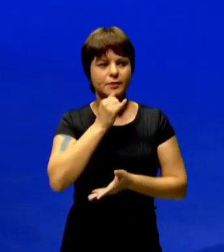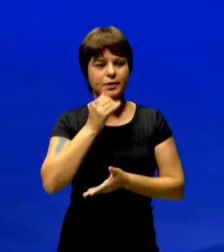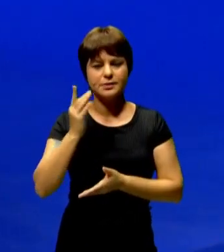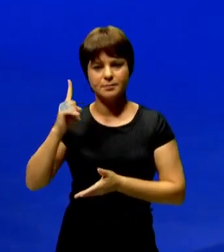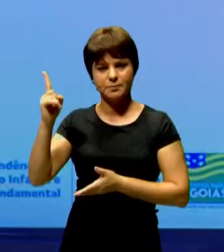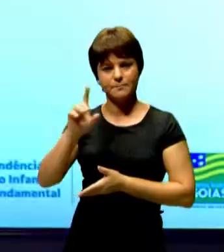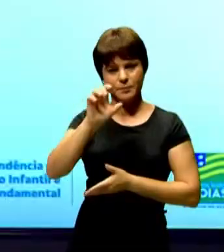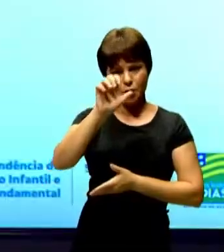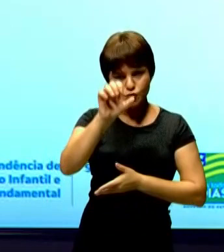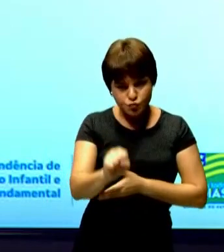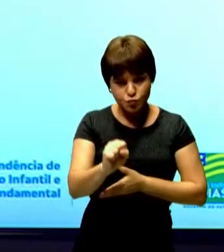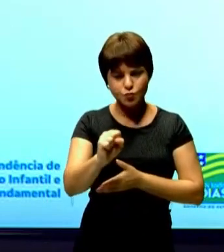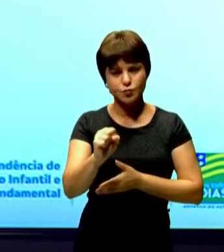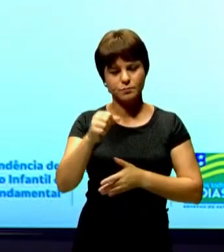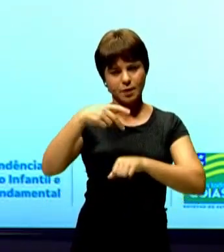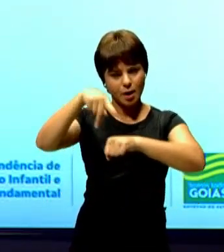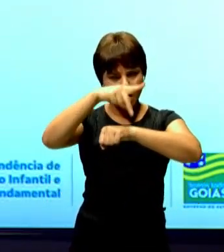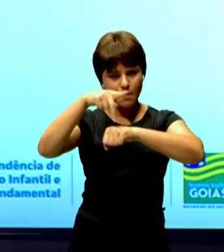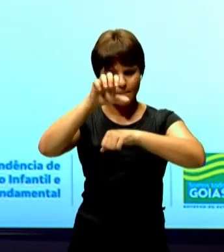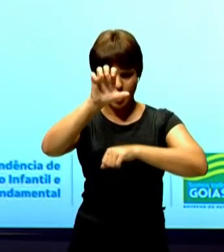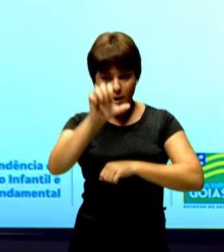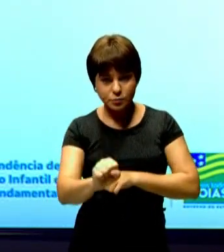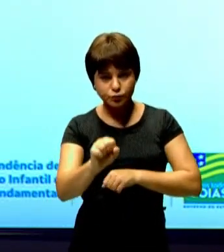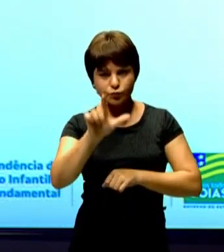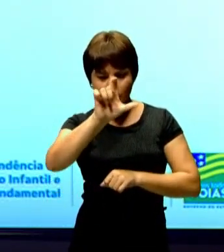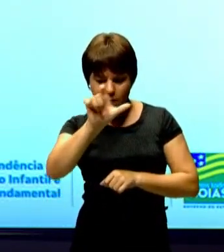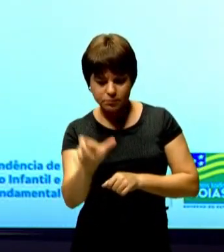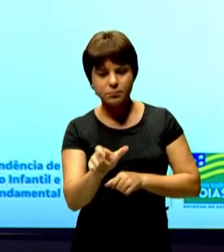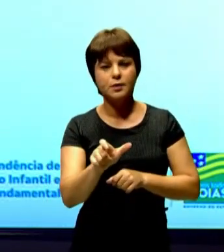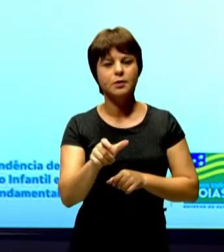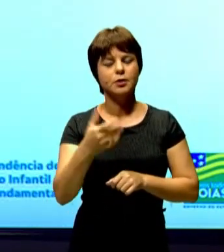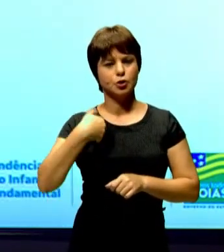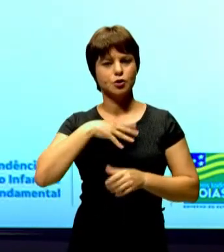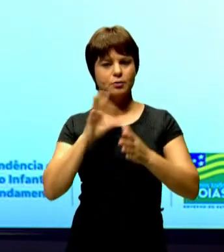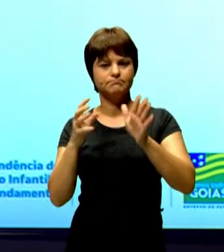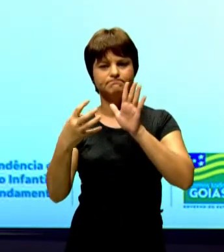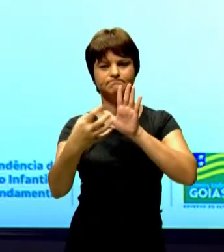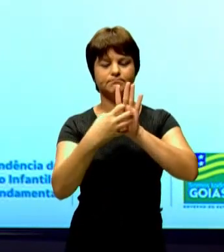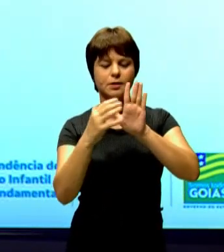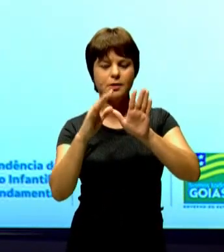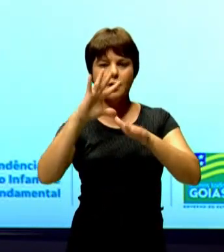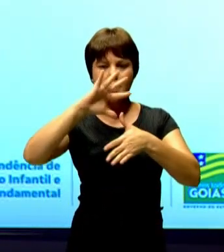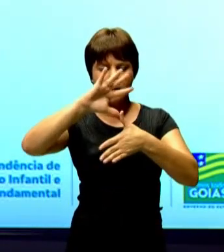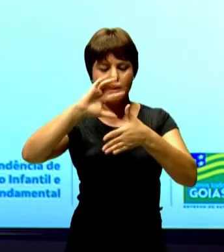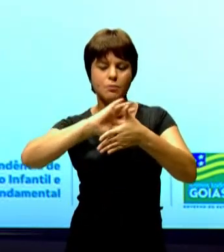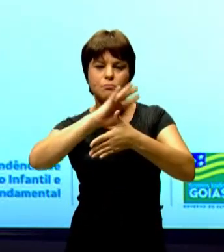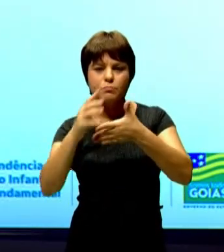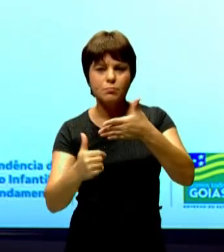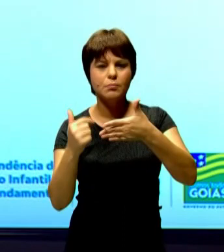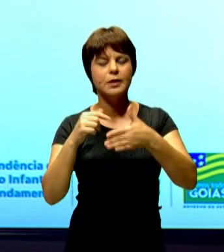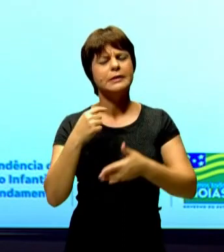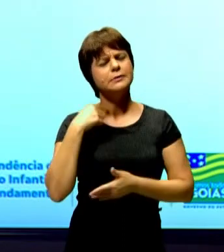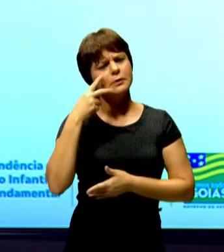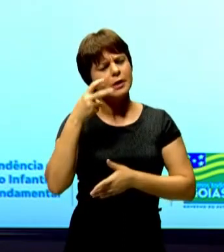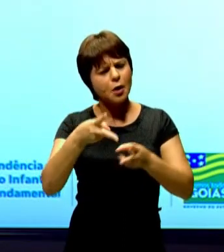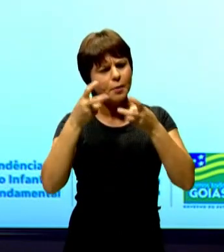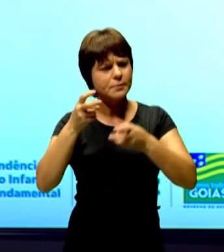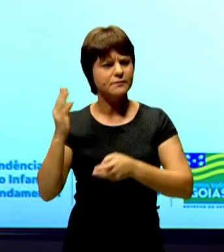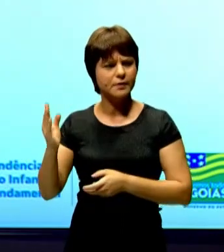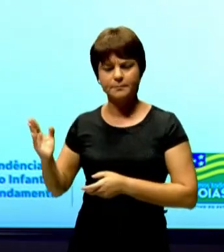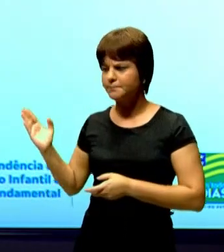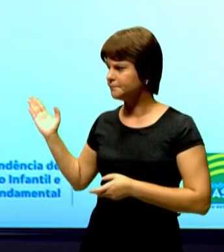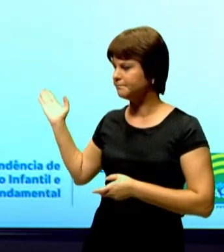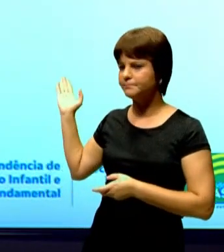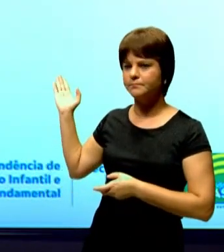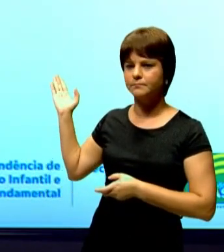placa sul-americana, que é a placa em que o nosso país e o nosso continente estão localizados. Essa placa, se vocês observarem no esquema, está se